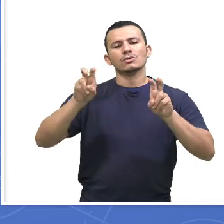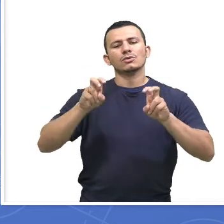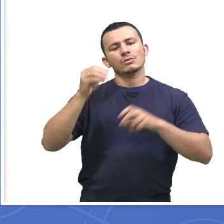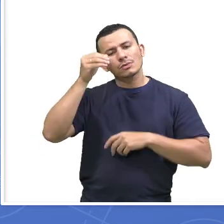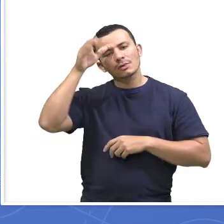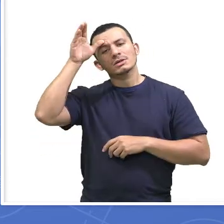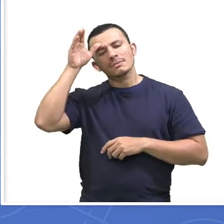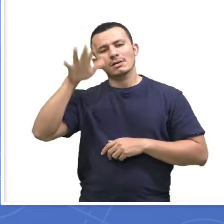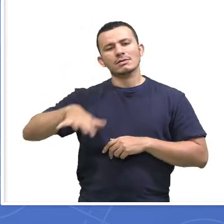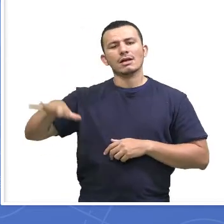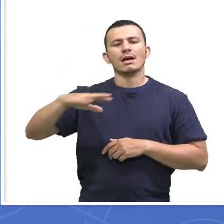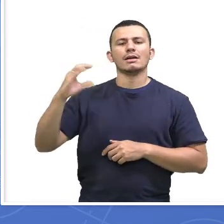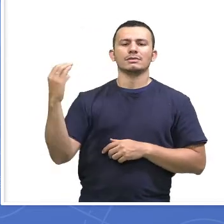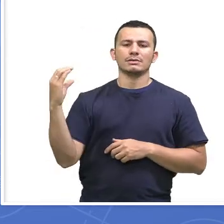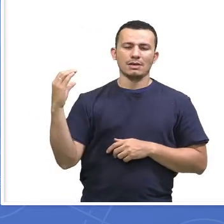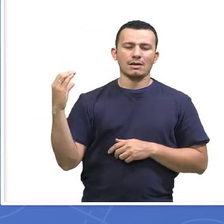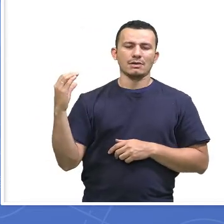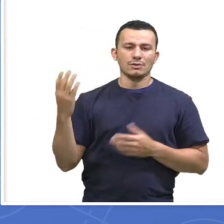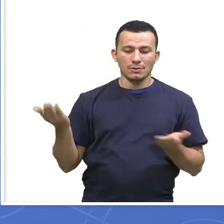moderno. Não é isso?